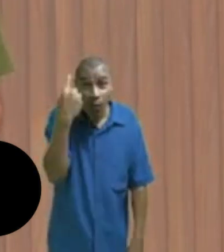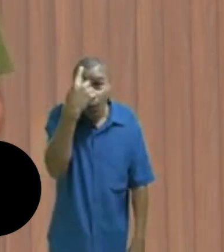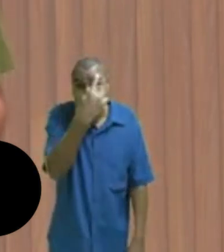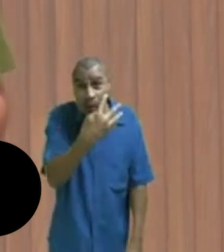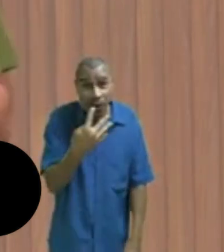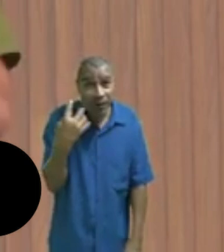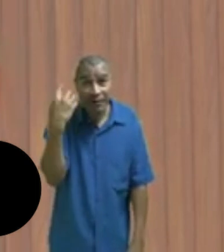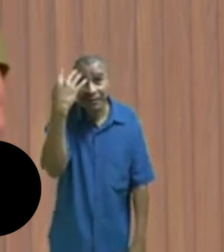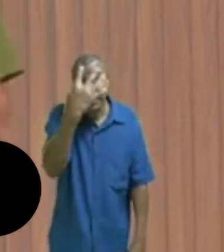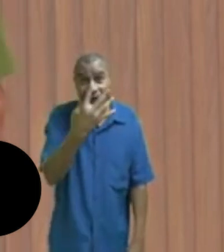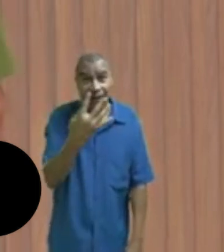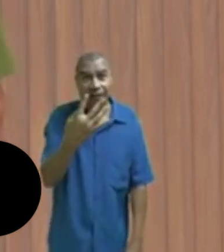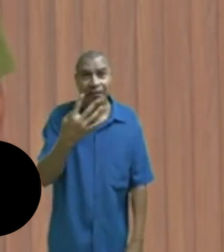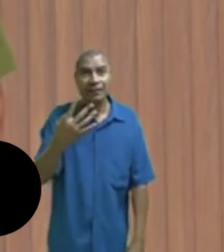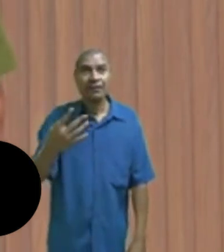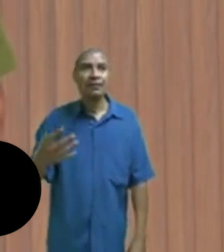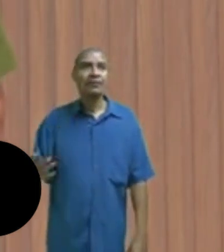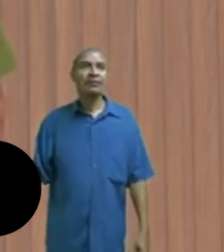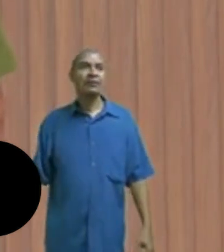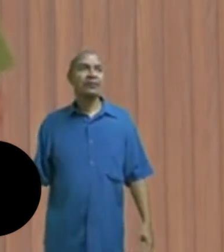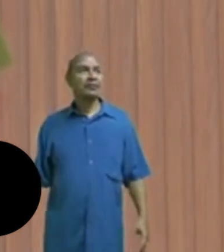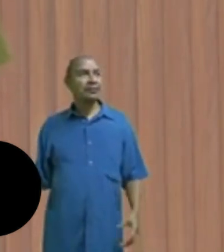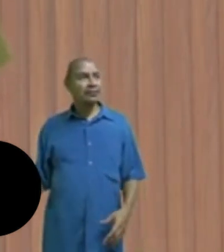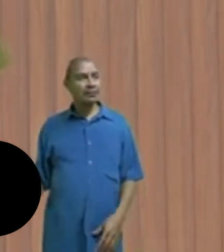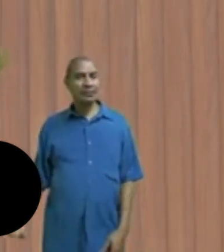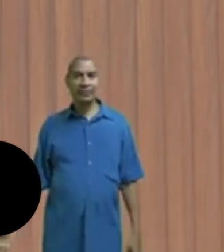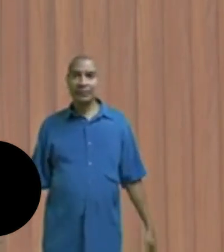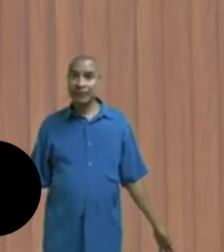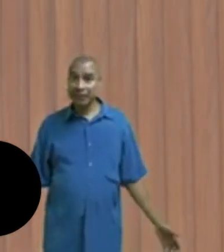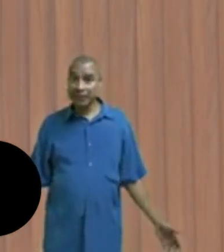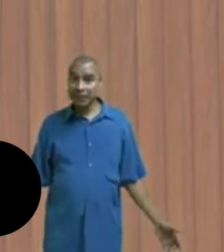sentia, mais espiritual você era.